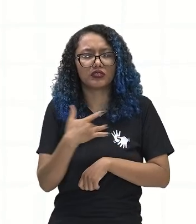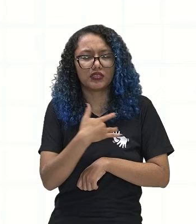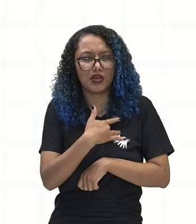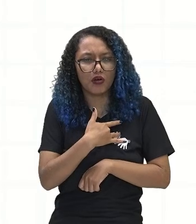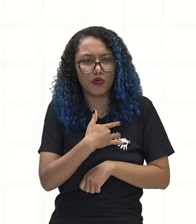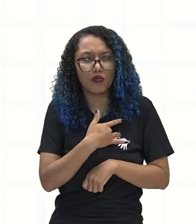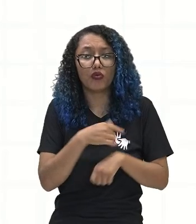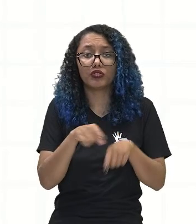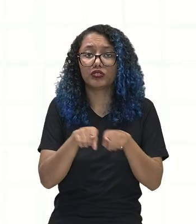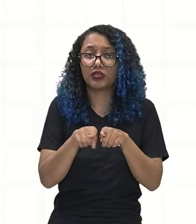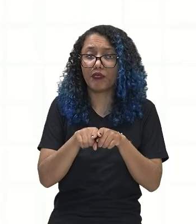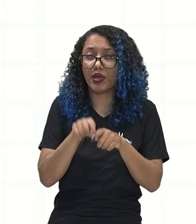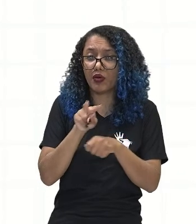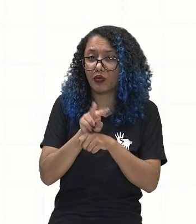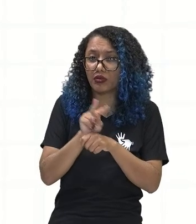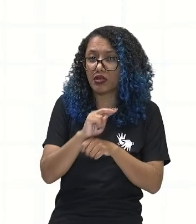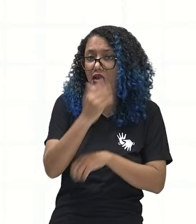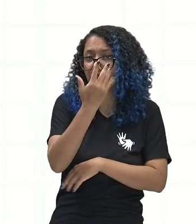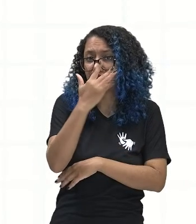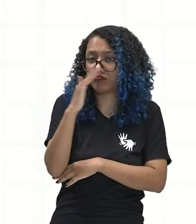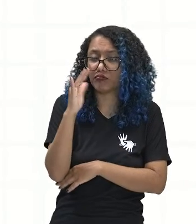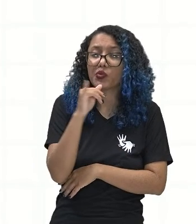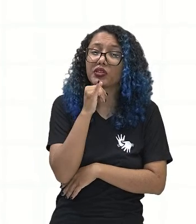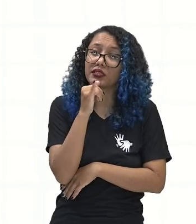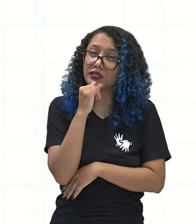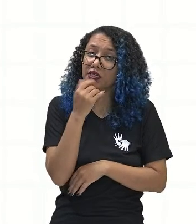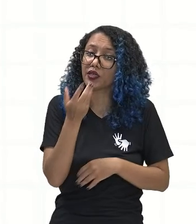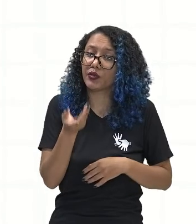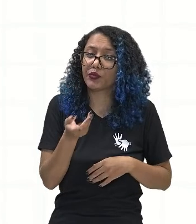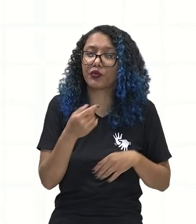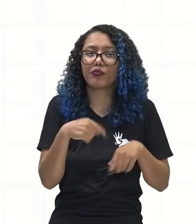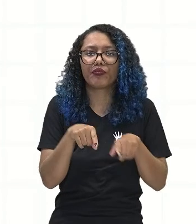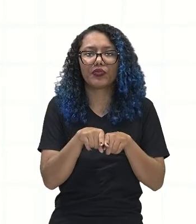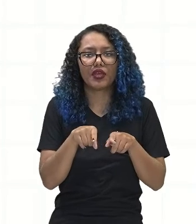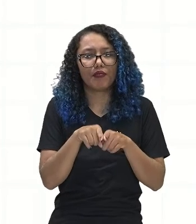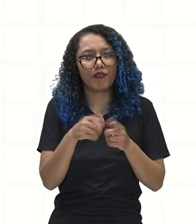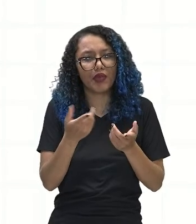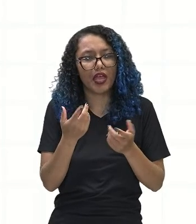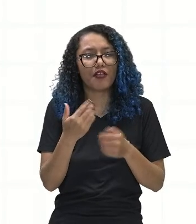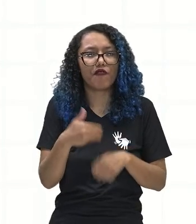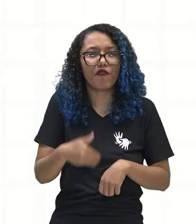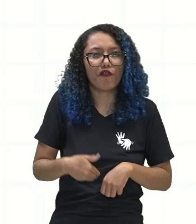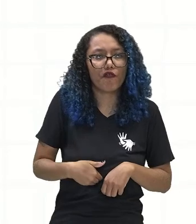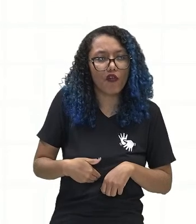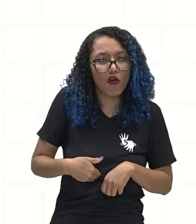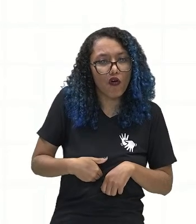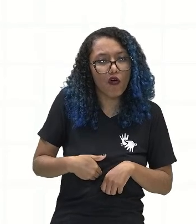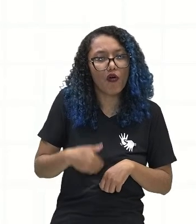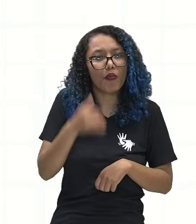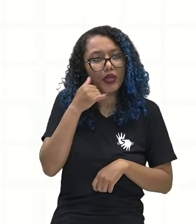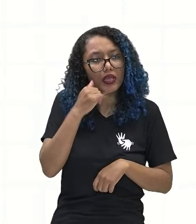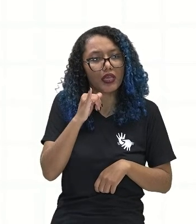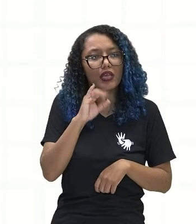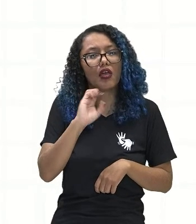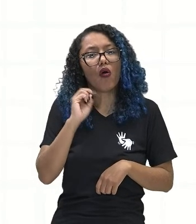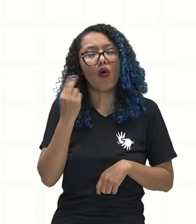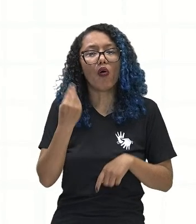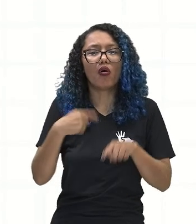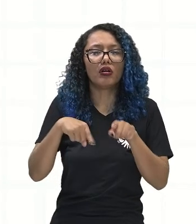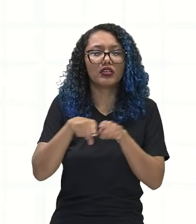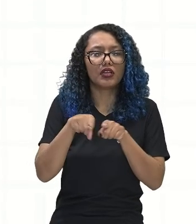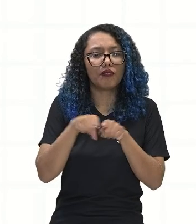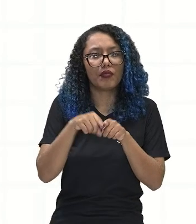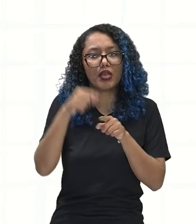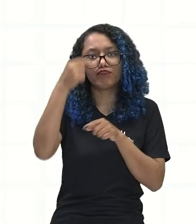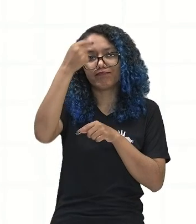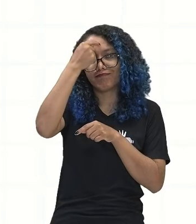meio ambiente, que é uma necessidade, né, no mundo atual, o combate à fome ou a conscientização sobre epidemias.